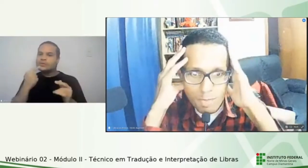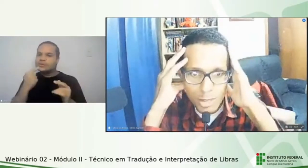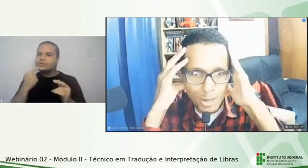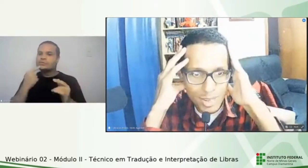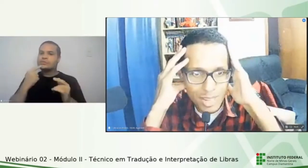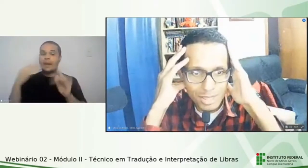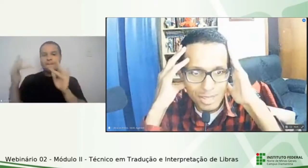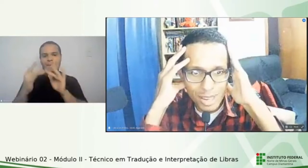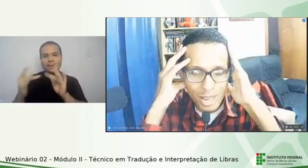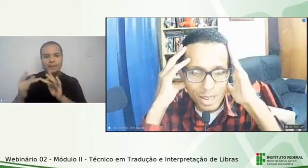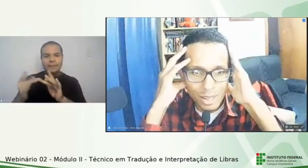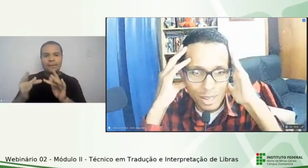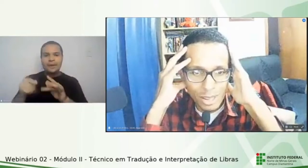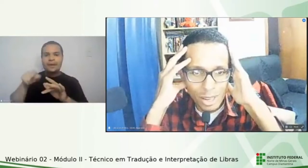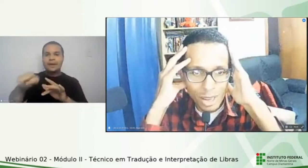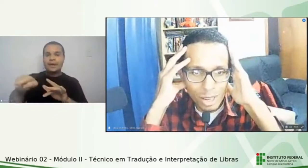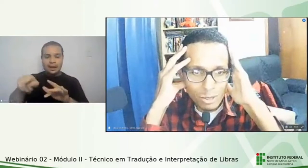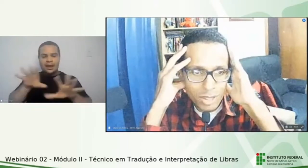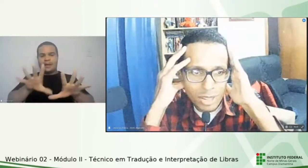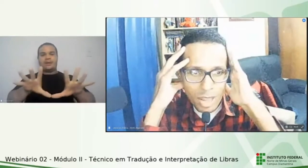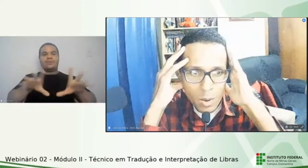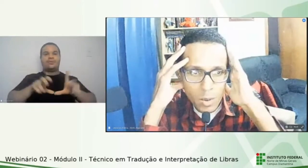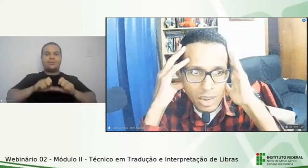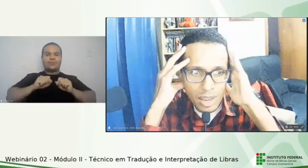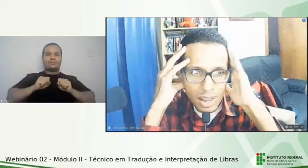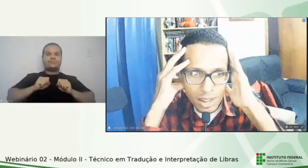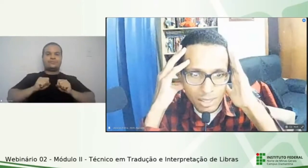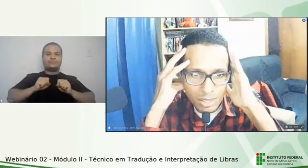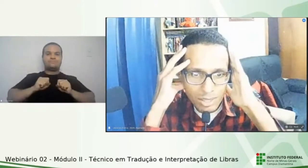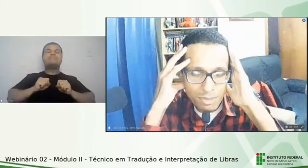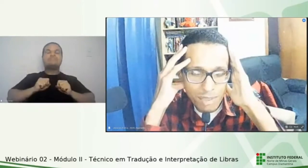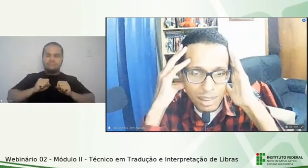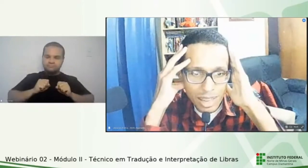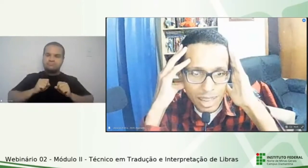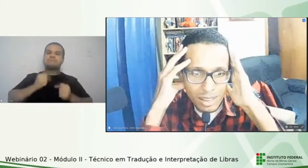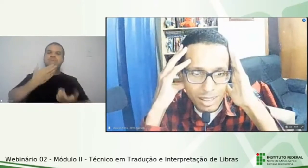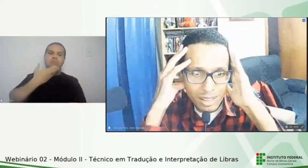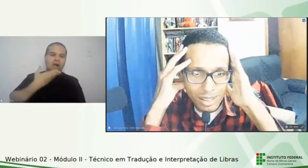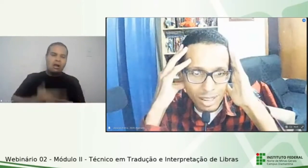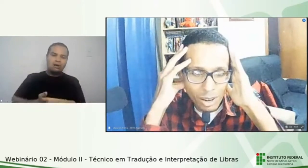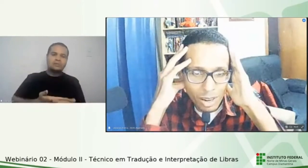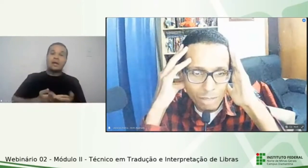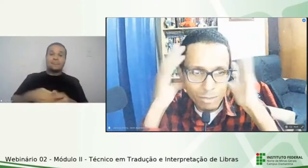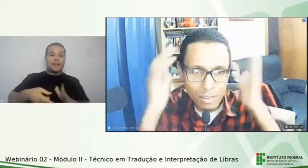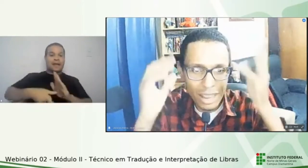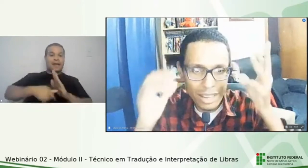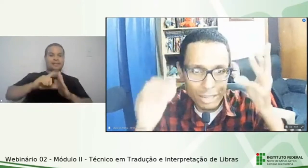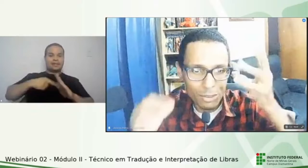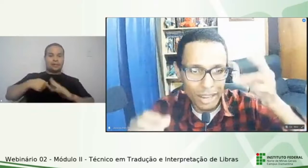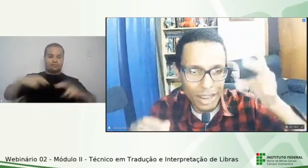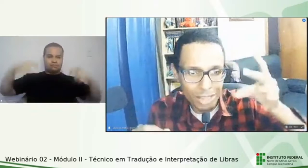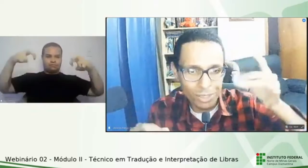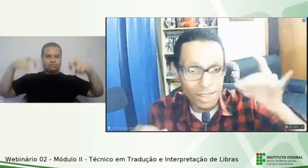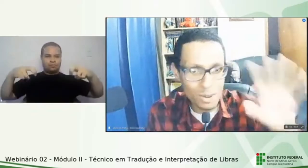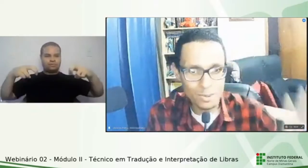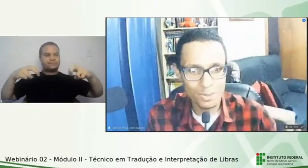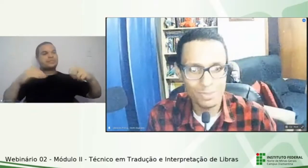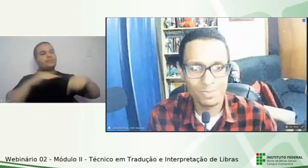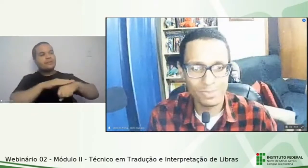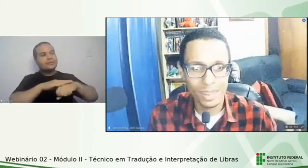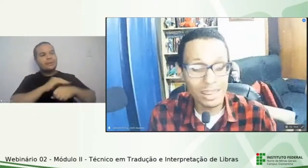é impressionante. Eu não sentei com ele antes e falei, olha, eu vou falar isso.